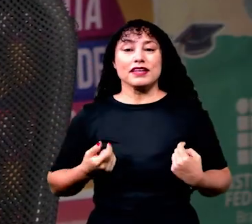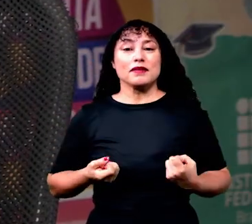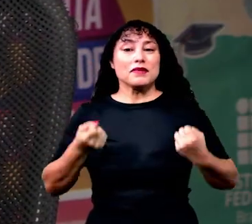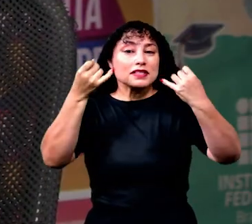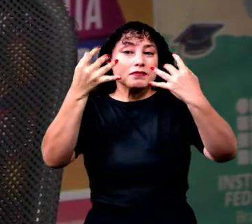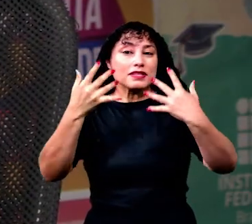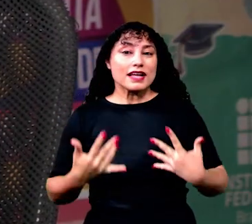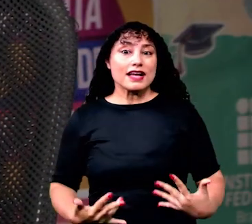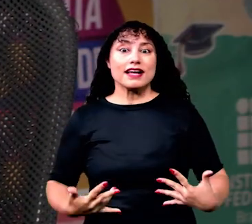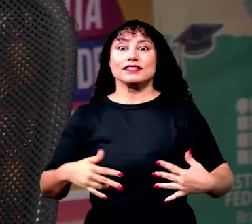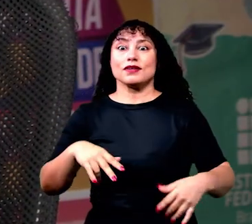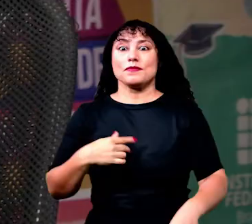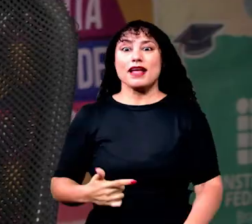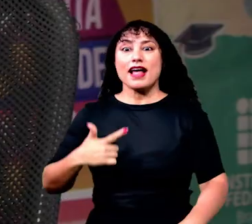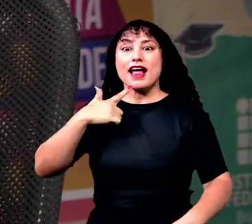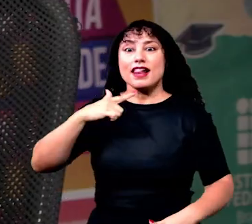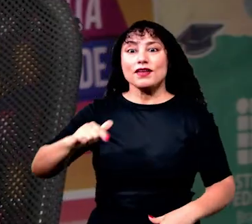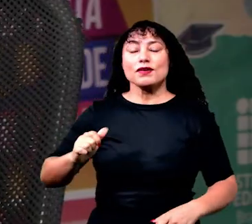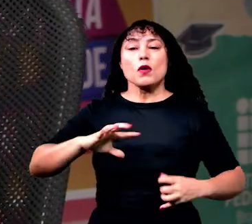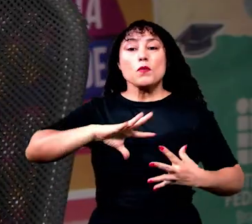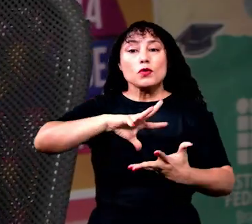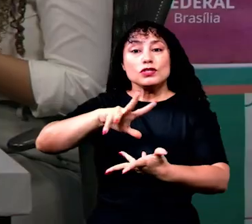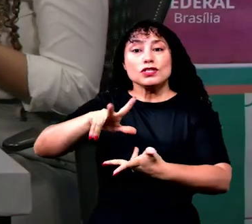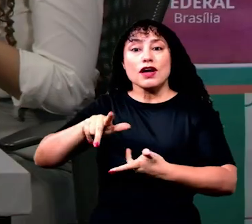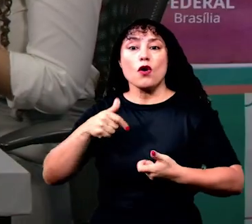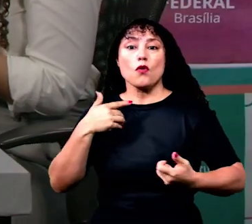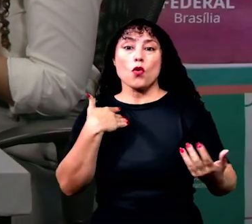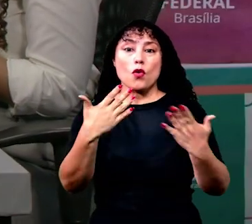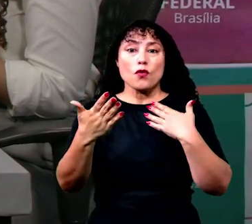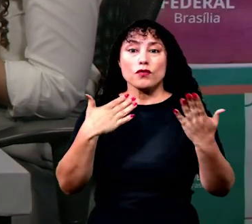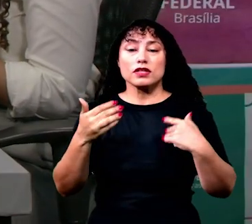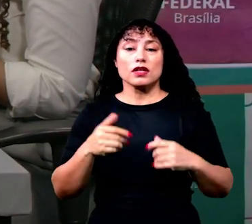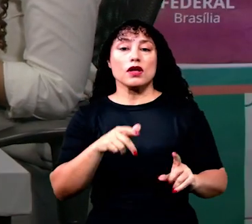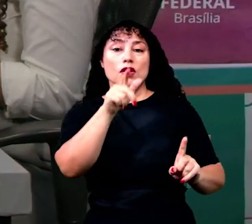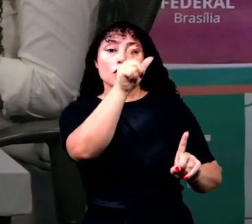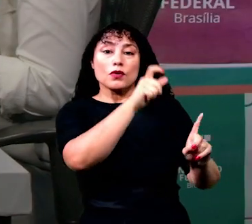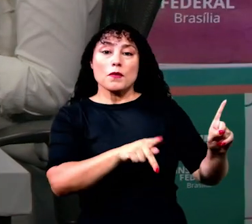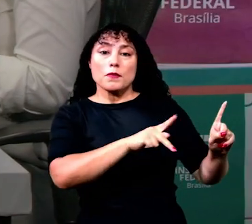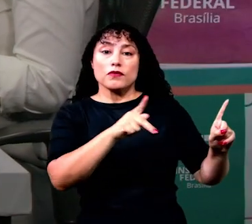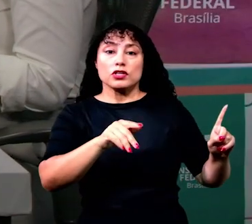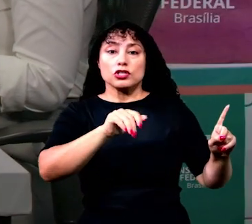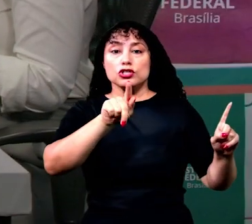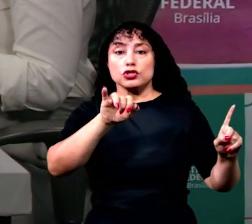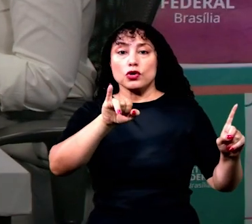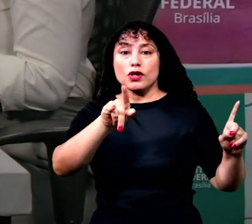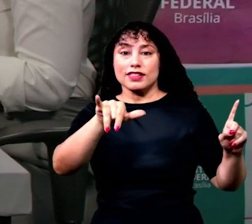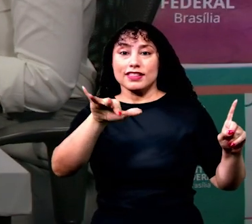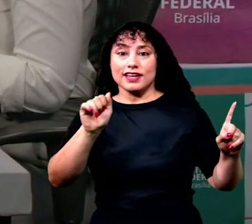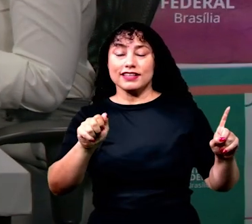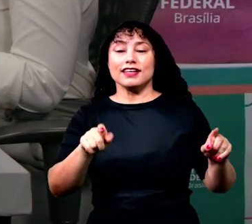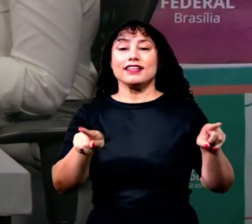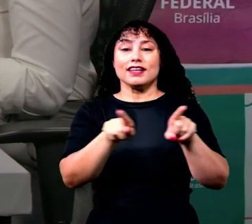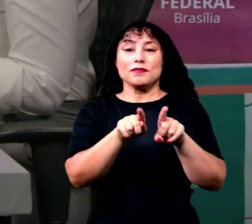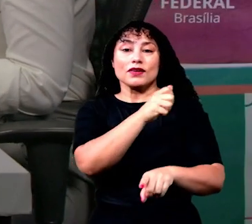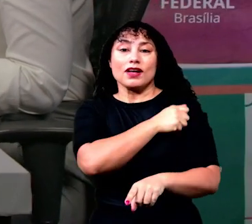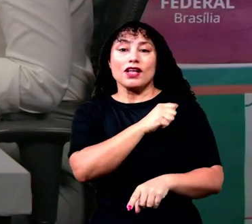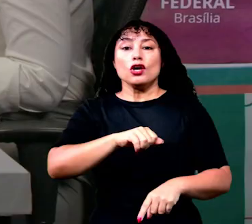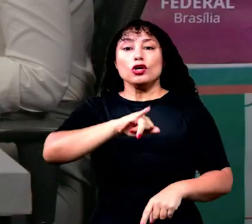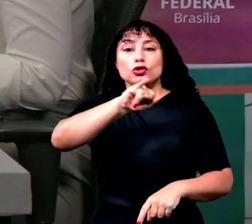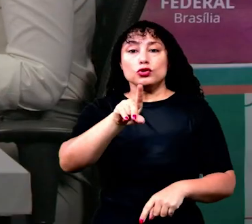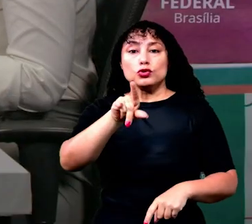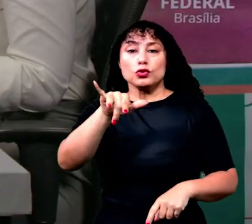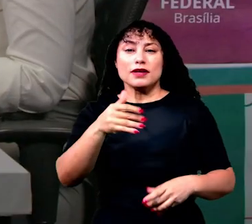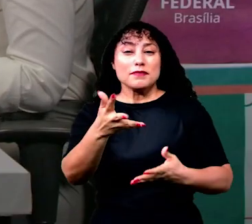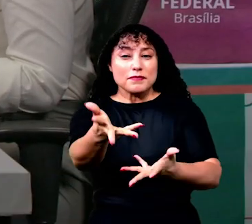essa língua mundialmente falada, estamos com a professora Jordana dos Santos e a aluna Júlia Evelyn. Sejam muito